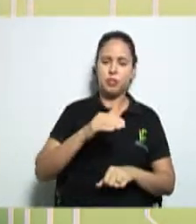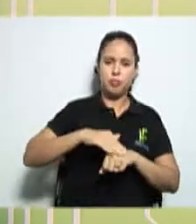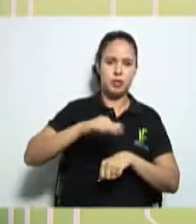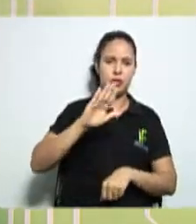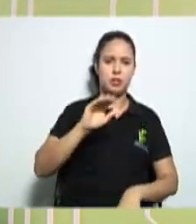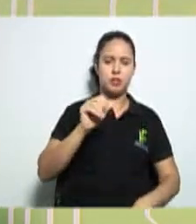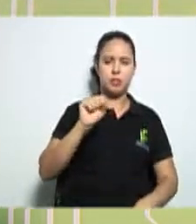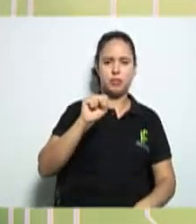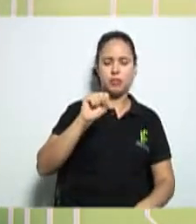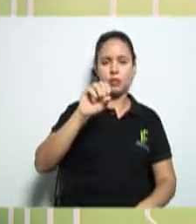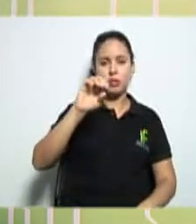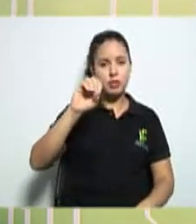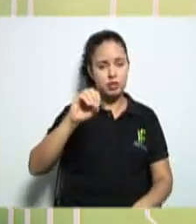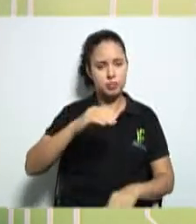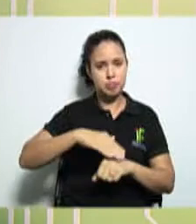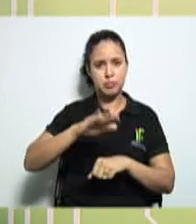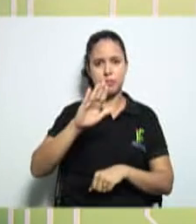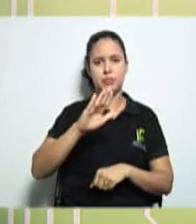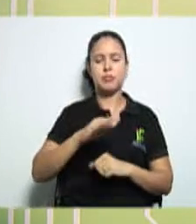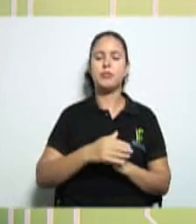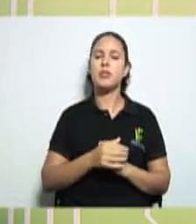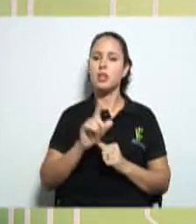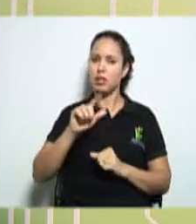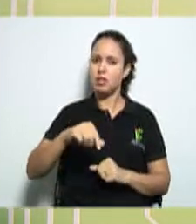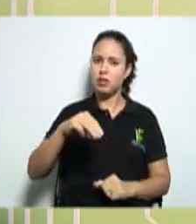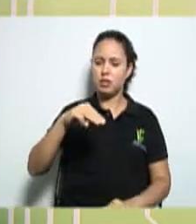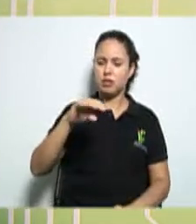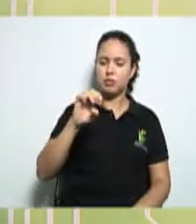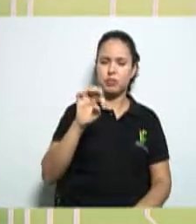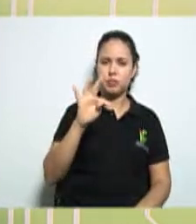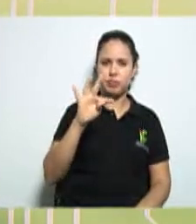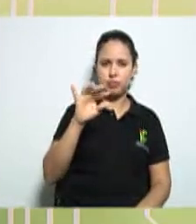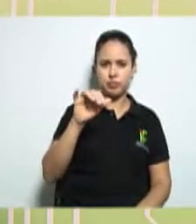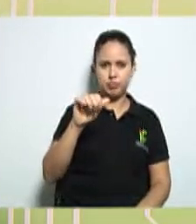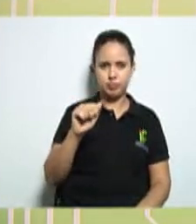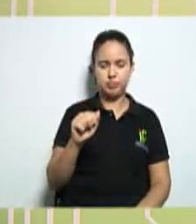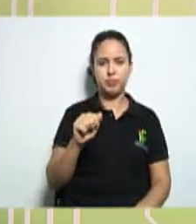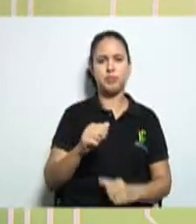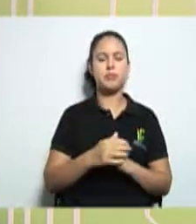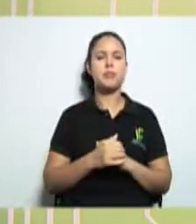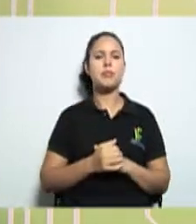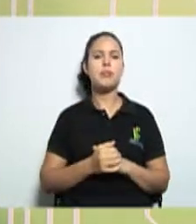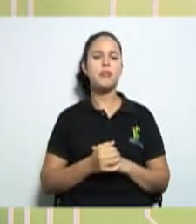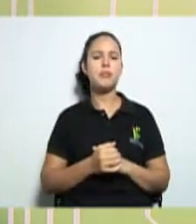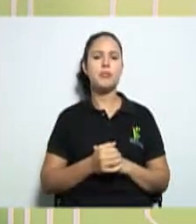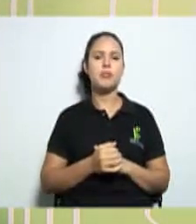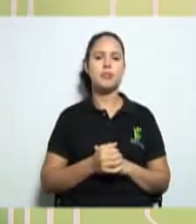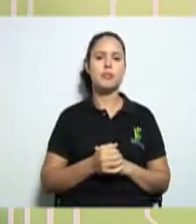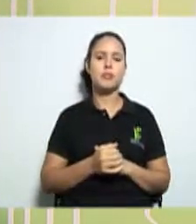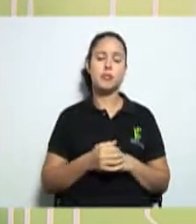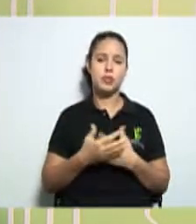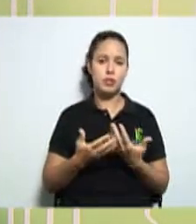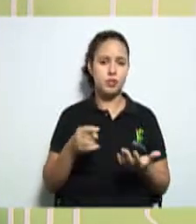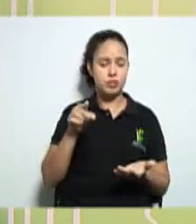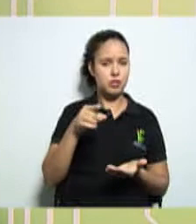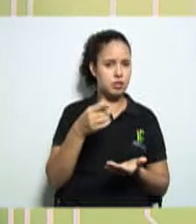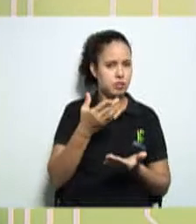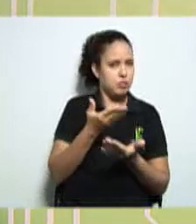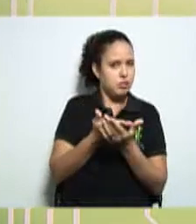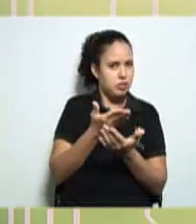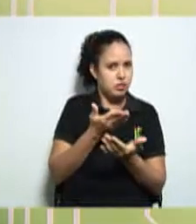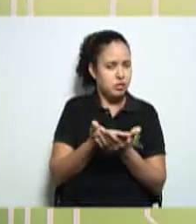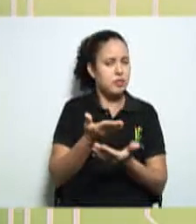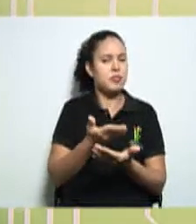esse ano. Uma meta. Aí você não vai, eu quero ser aprovado e nunca estuda. Não, você